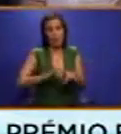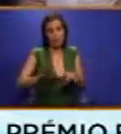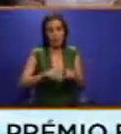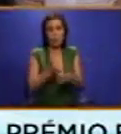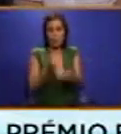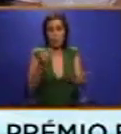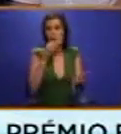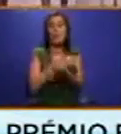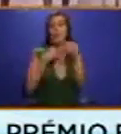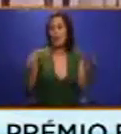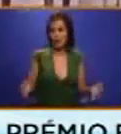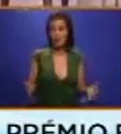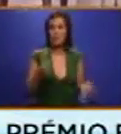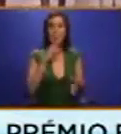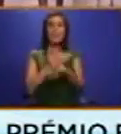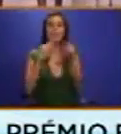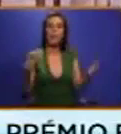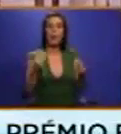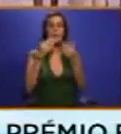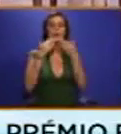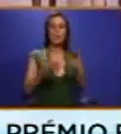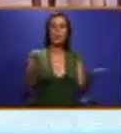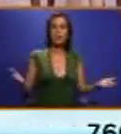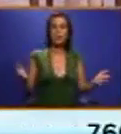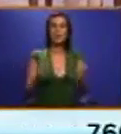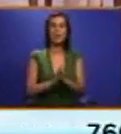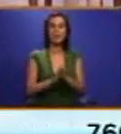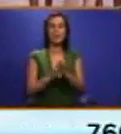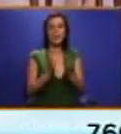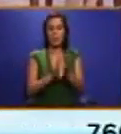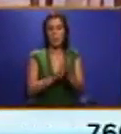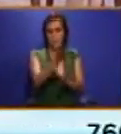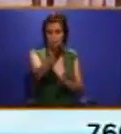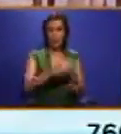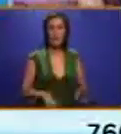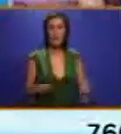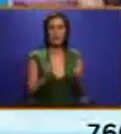portanto foi ótimo foi ótimo muito obrigada e mais um